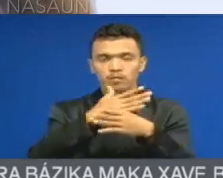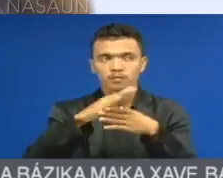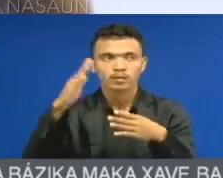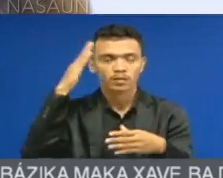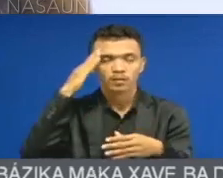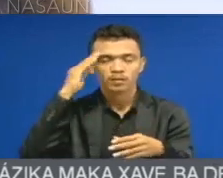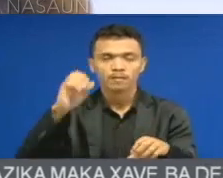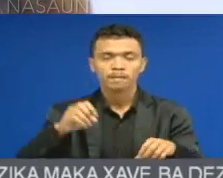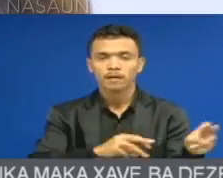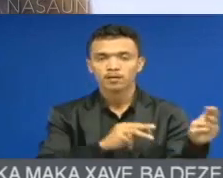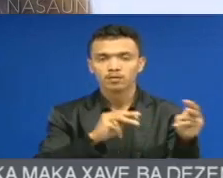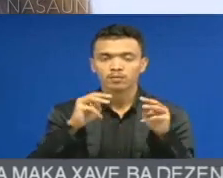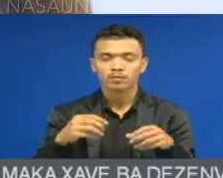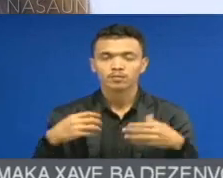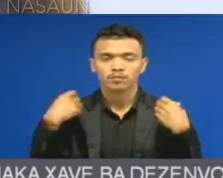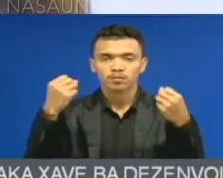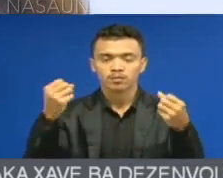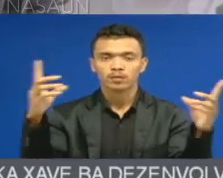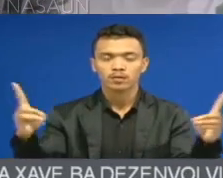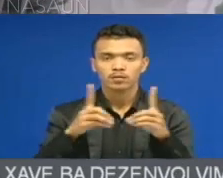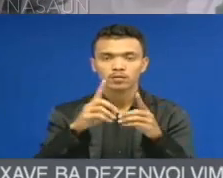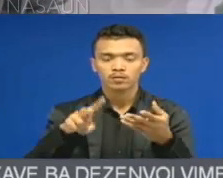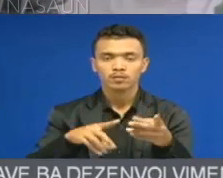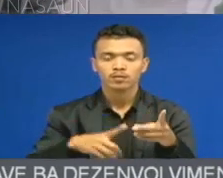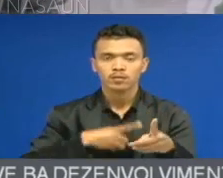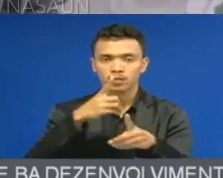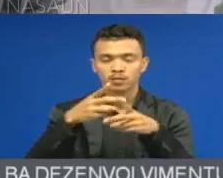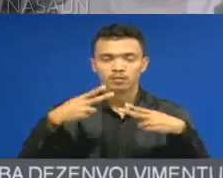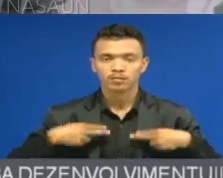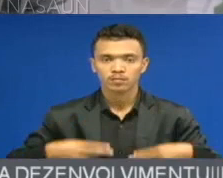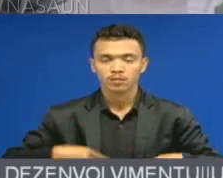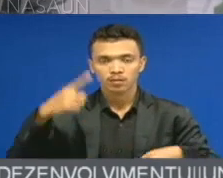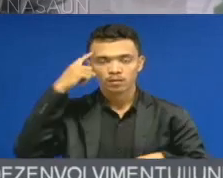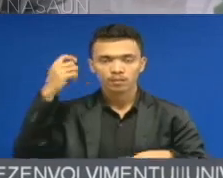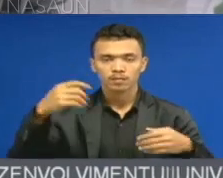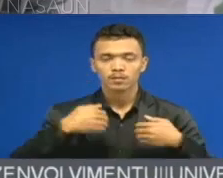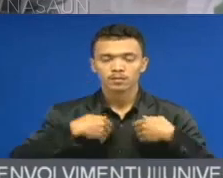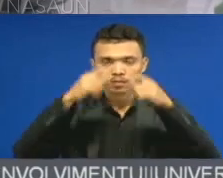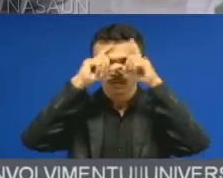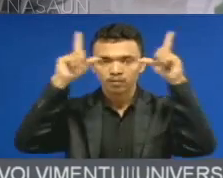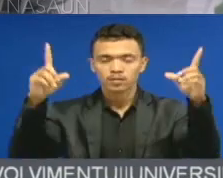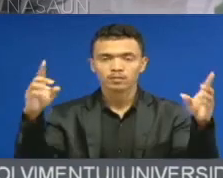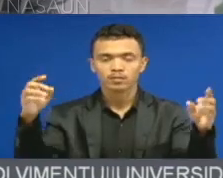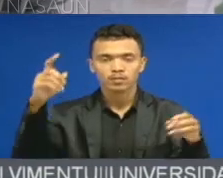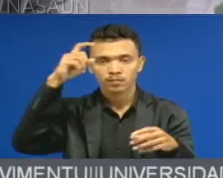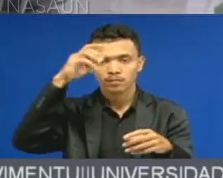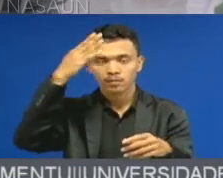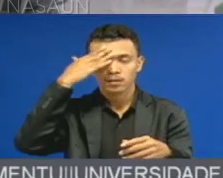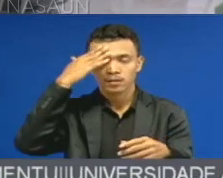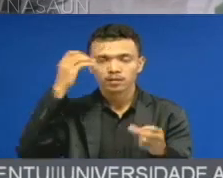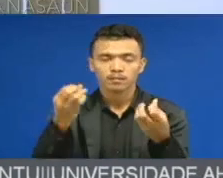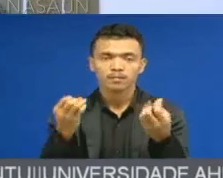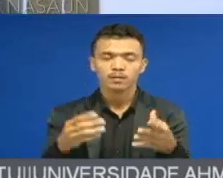O insa luta hasoro hahalo violação de direitos humanos. Tamba Timor-Leste mo se experiência para konaba defende direitos